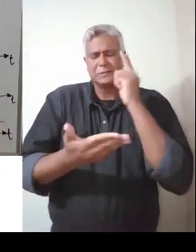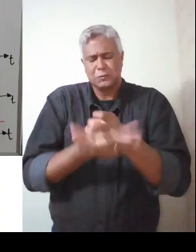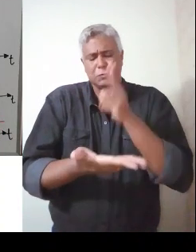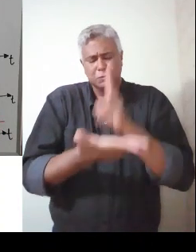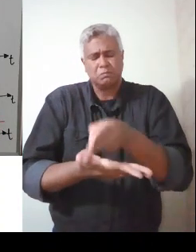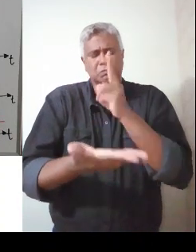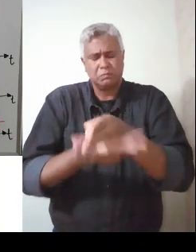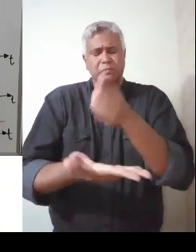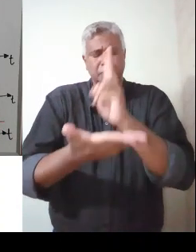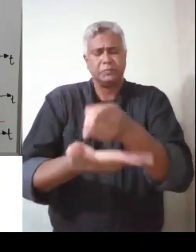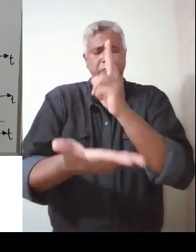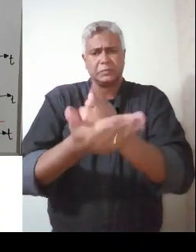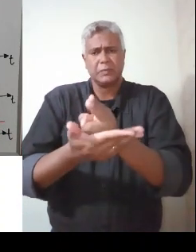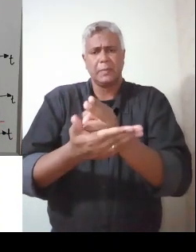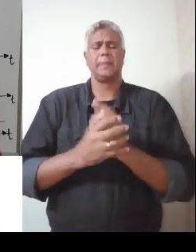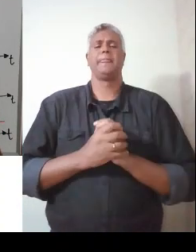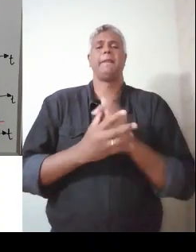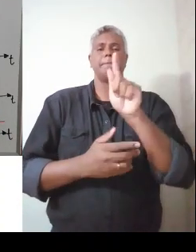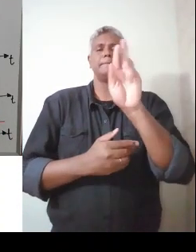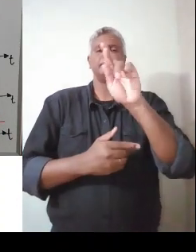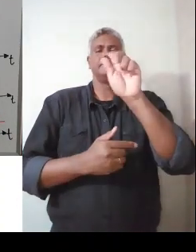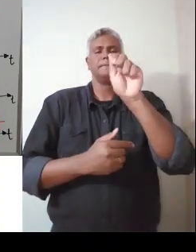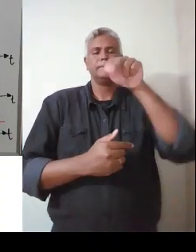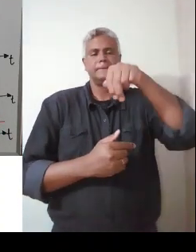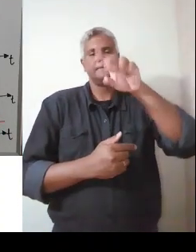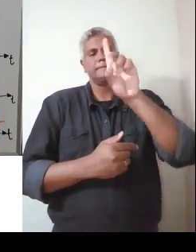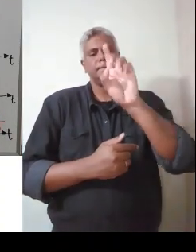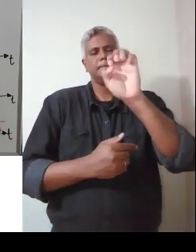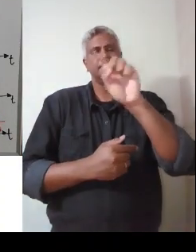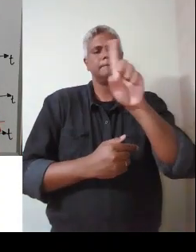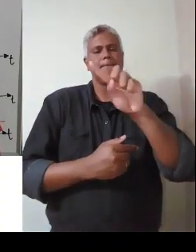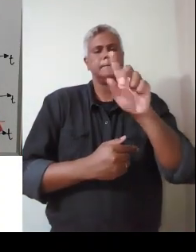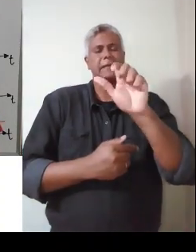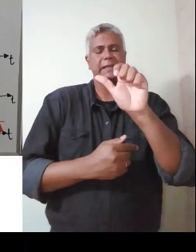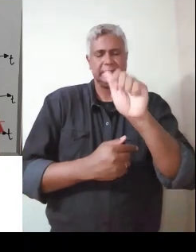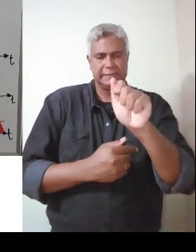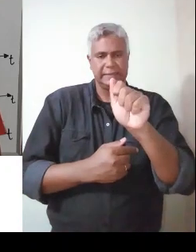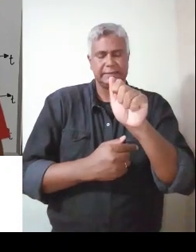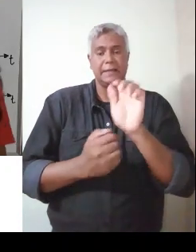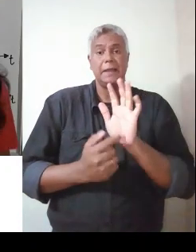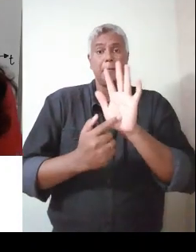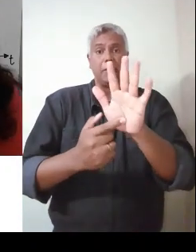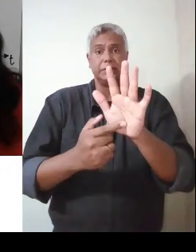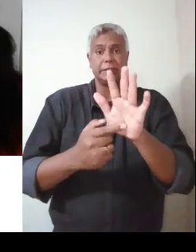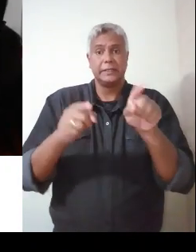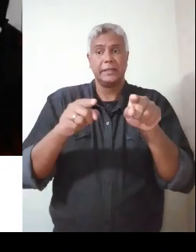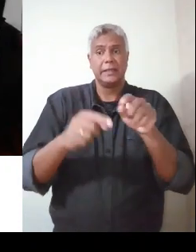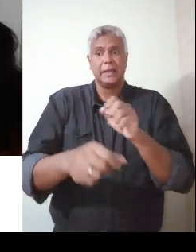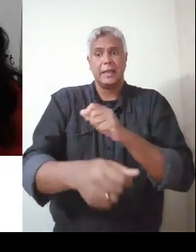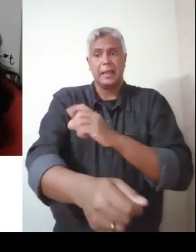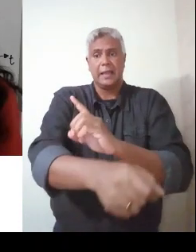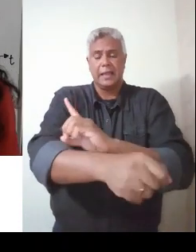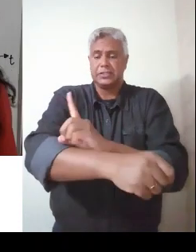está associada à identificação do movimento de algum corpo é a velocidade. Portanto,